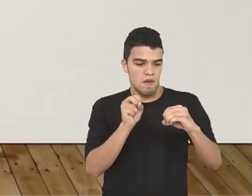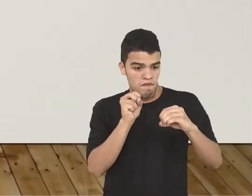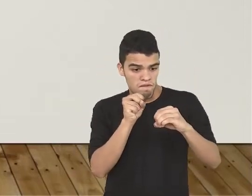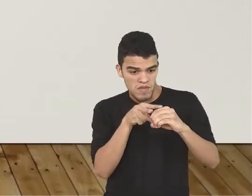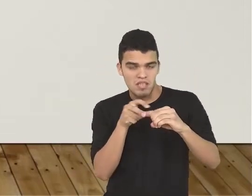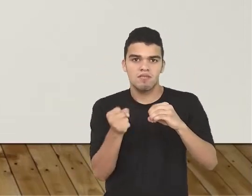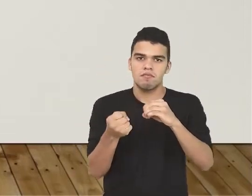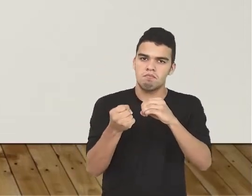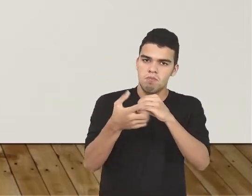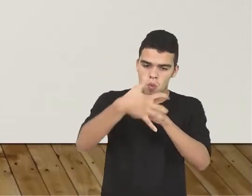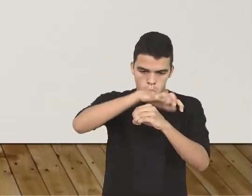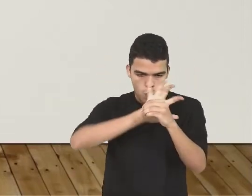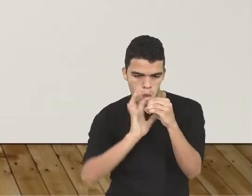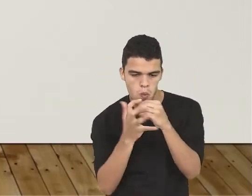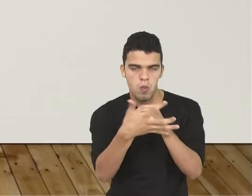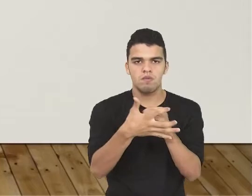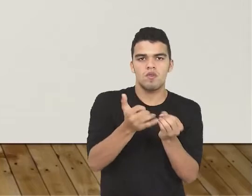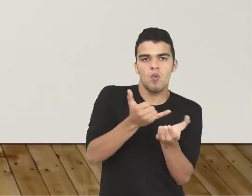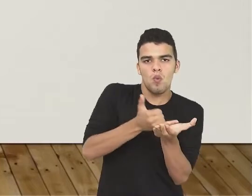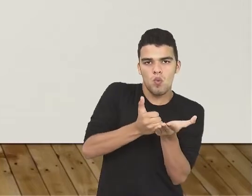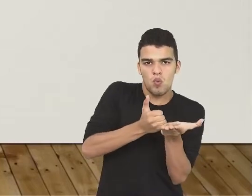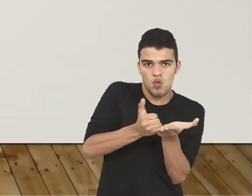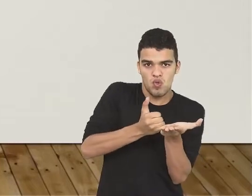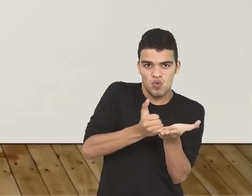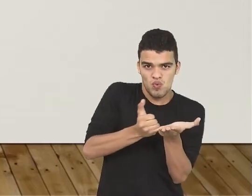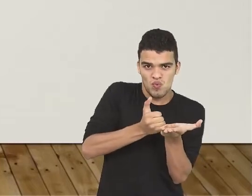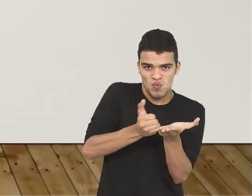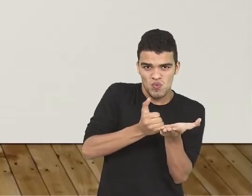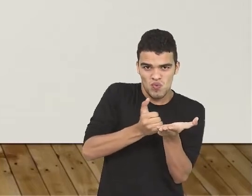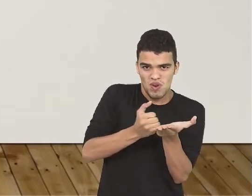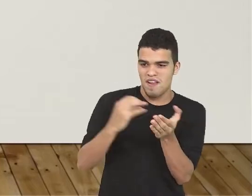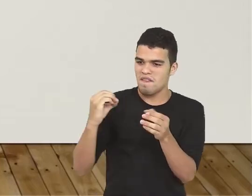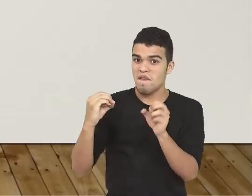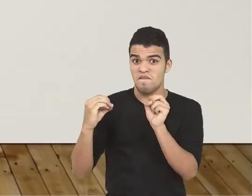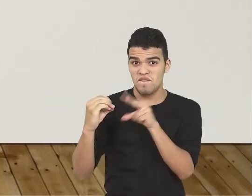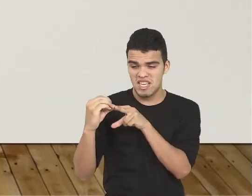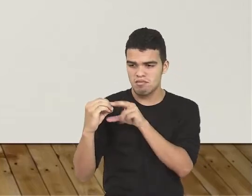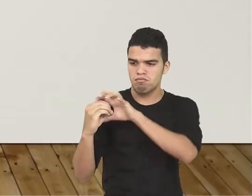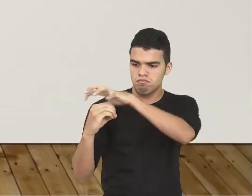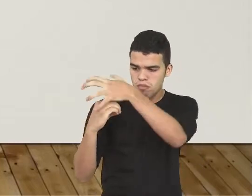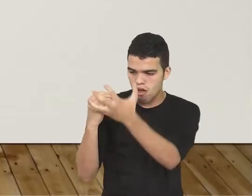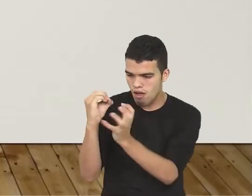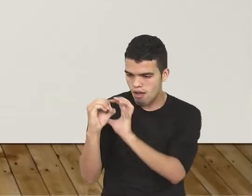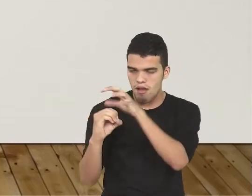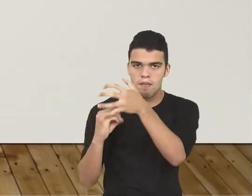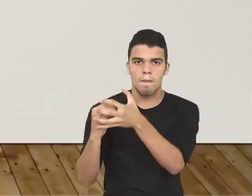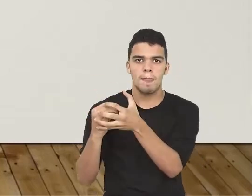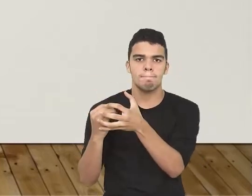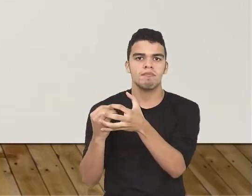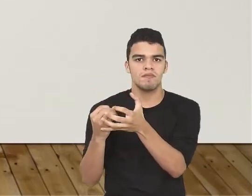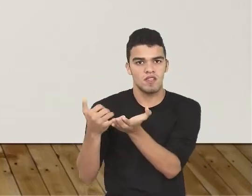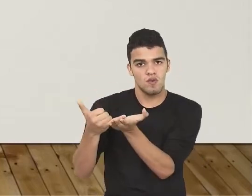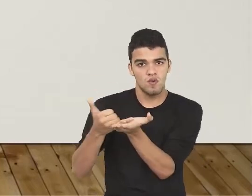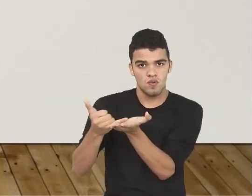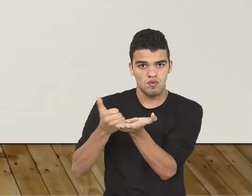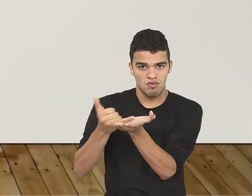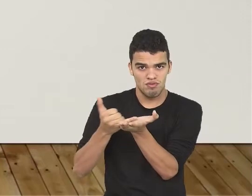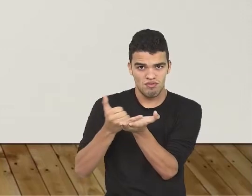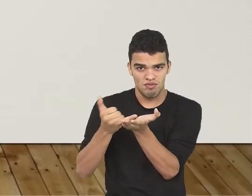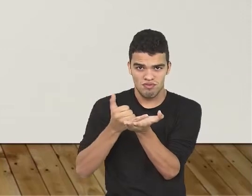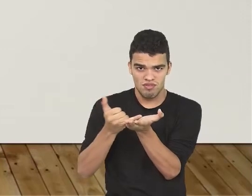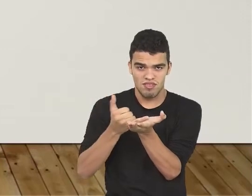envolvendo o vírus. Então, ela é bem eficaz justamente por isso, porque ela quebra